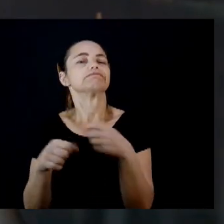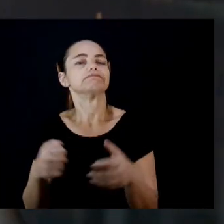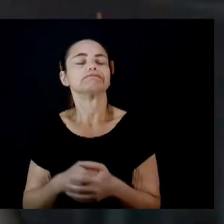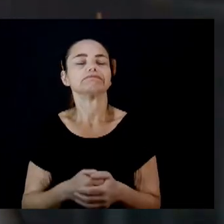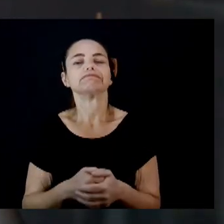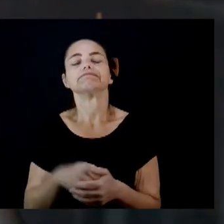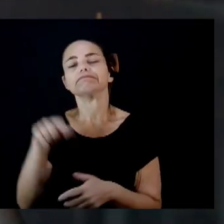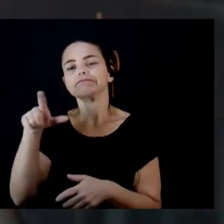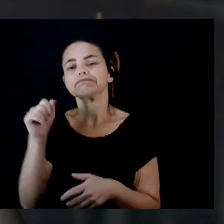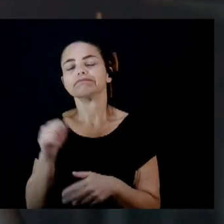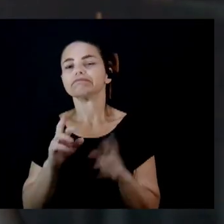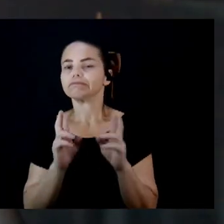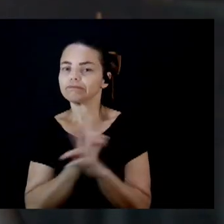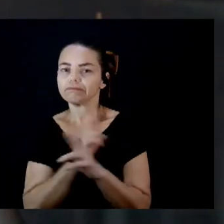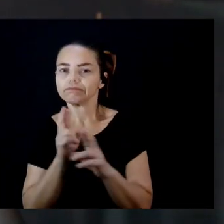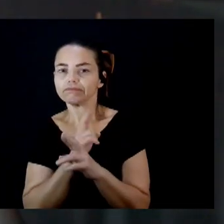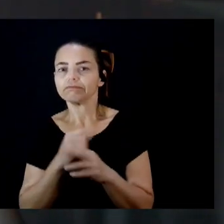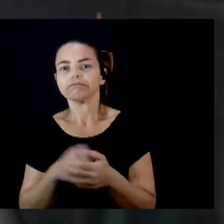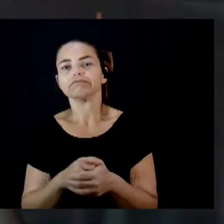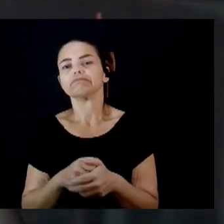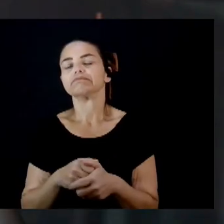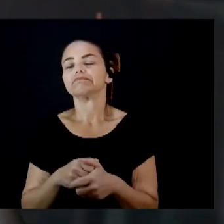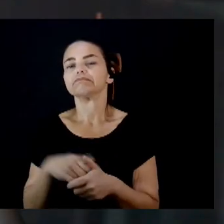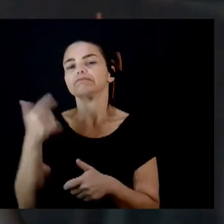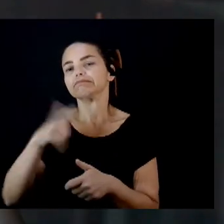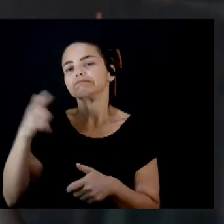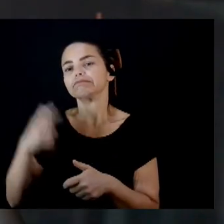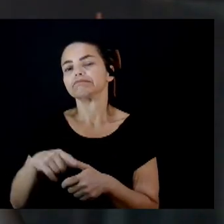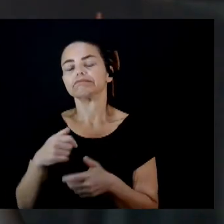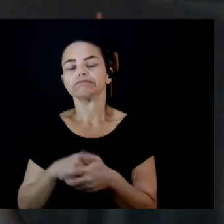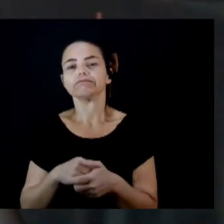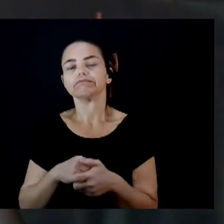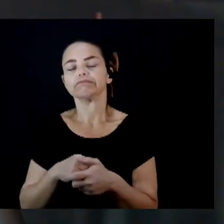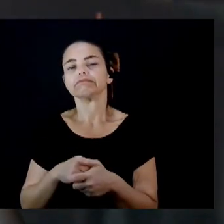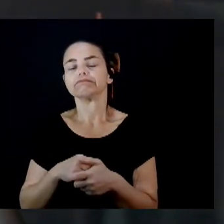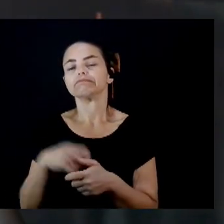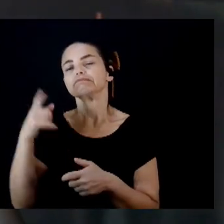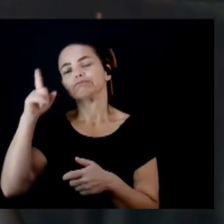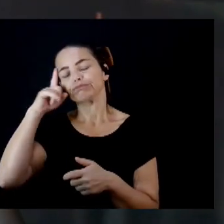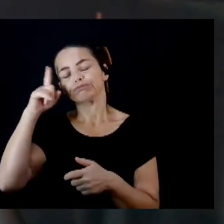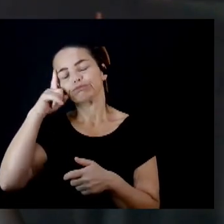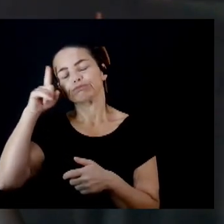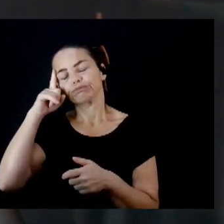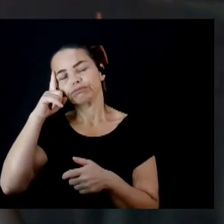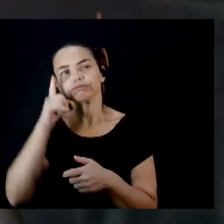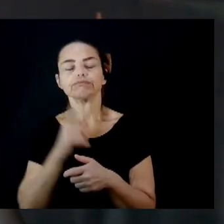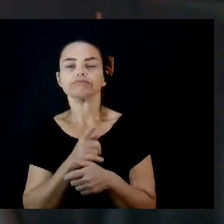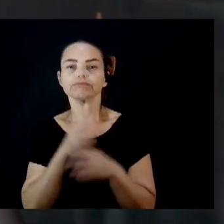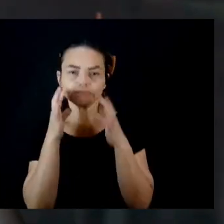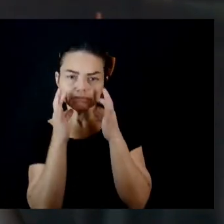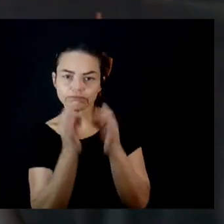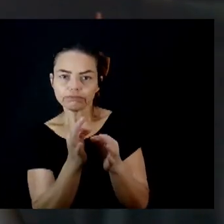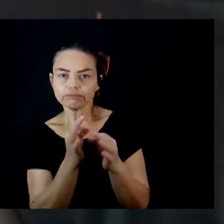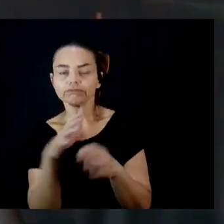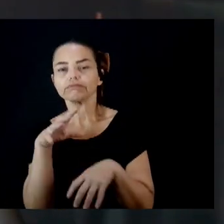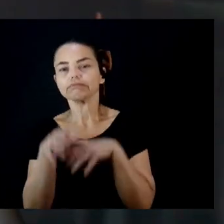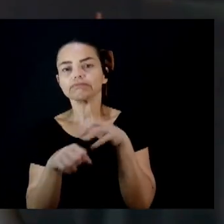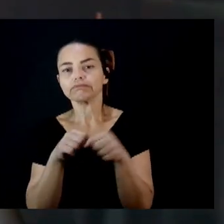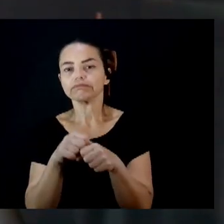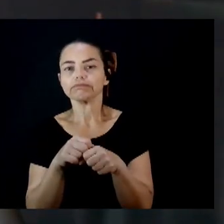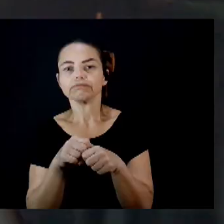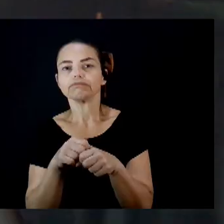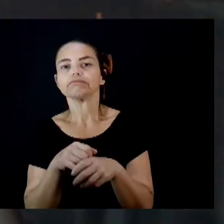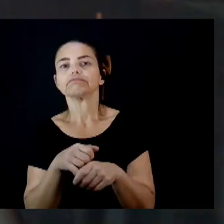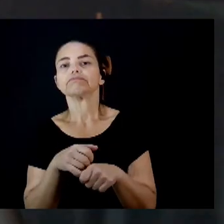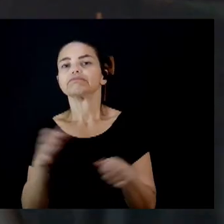esse relacionamento várias vezes por dia, a gente também precisa dedicar uma atenção em como que eu conquisto essa pessoa,